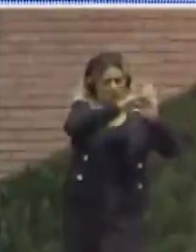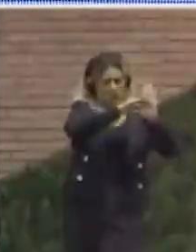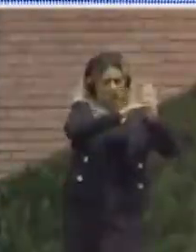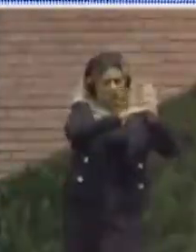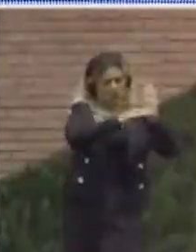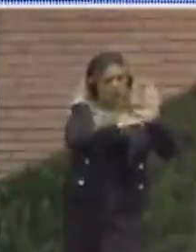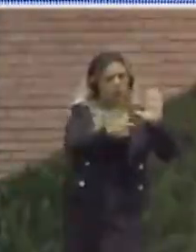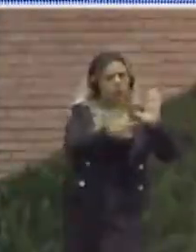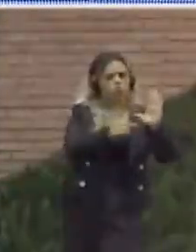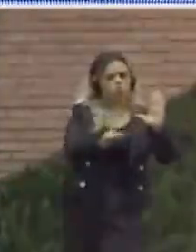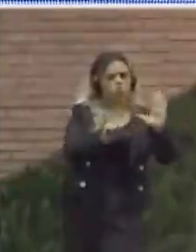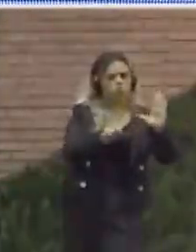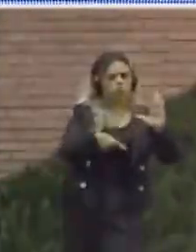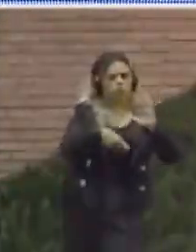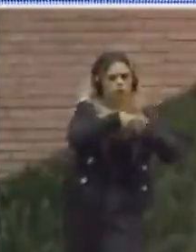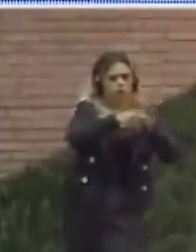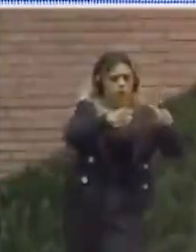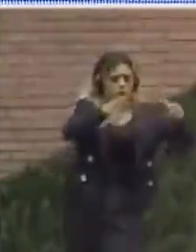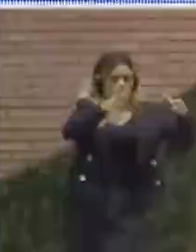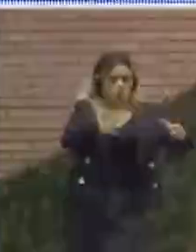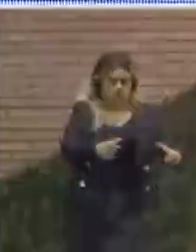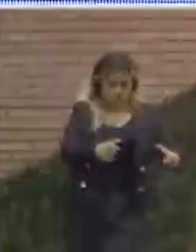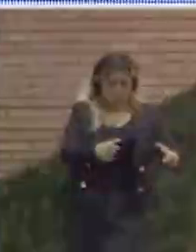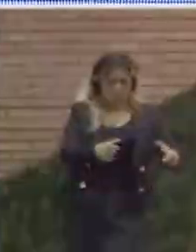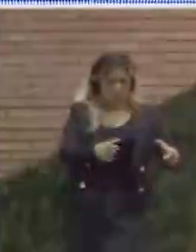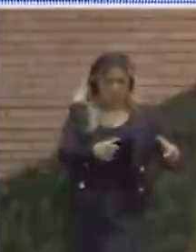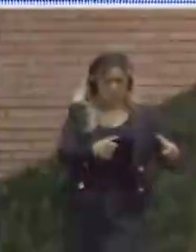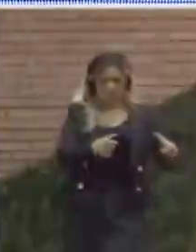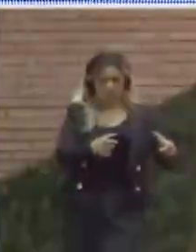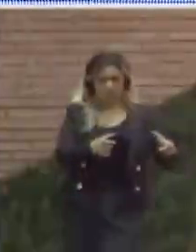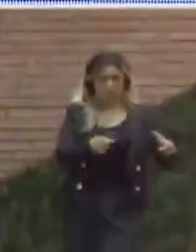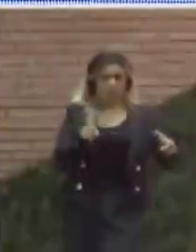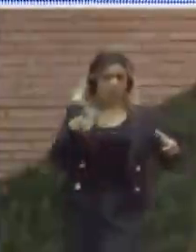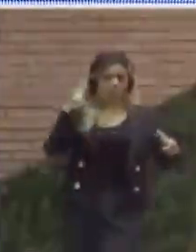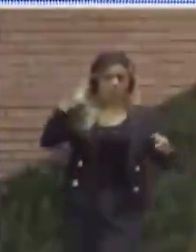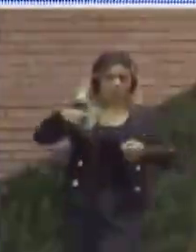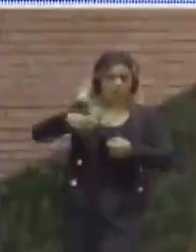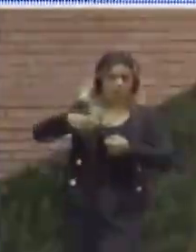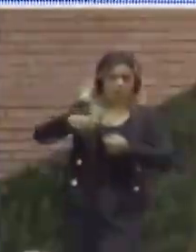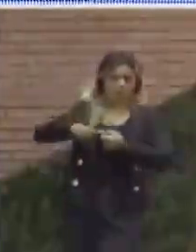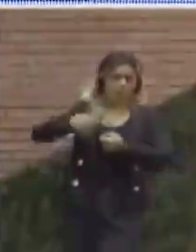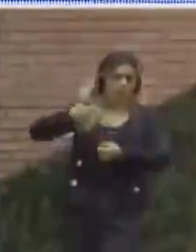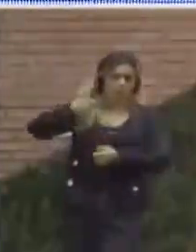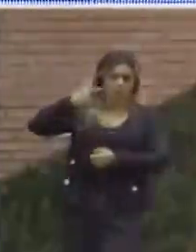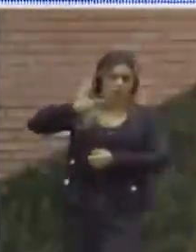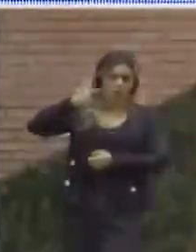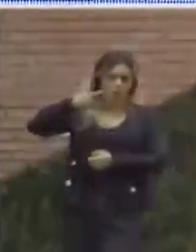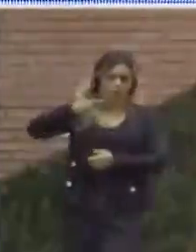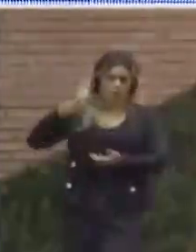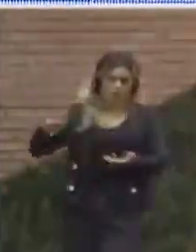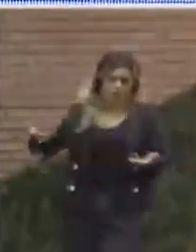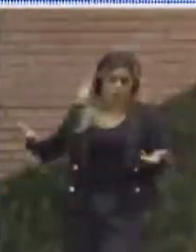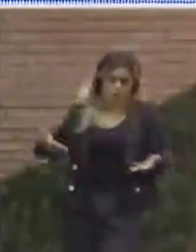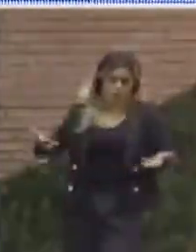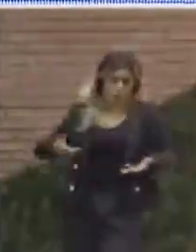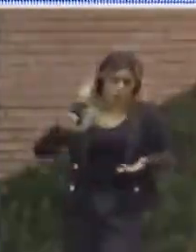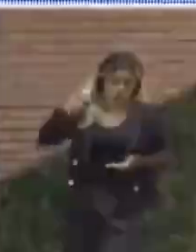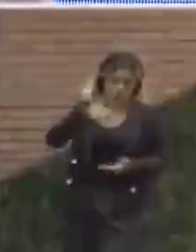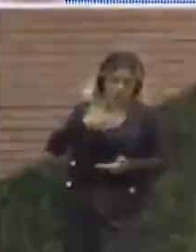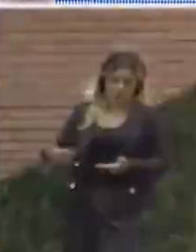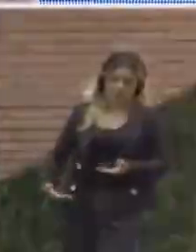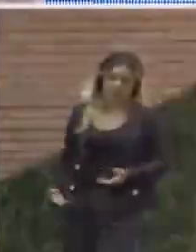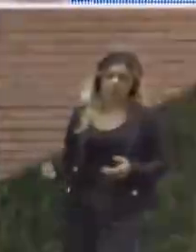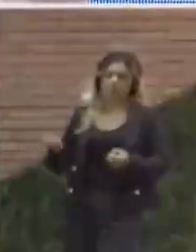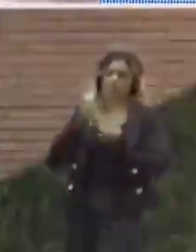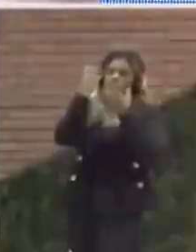é referente ao site. Então, Londres, por exemplo, hoje, na base de dados do governo,